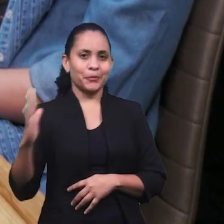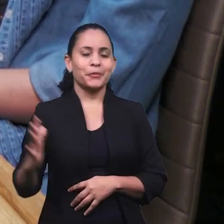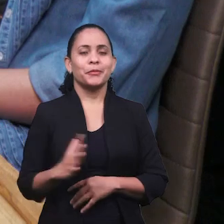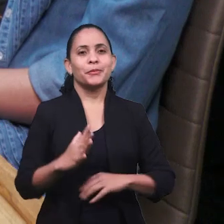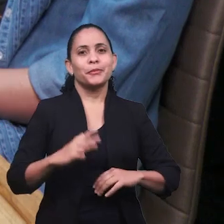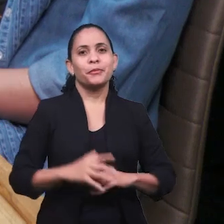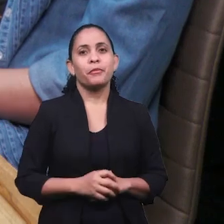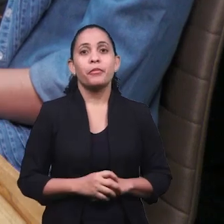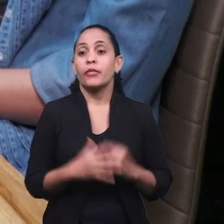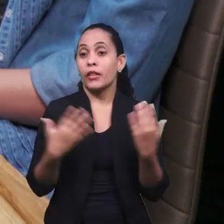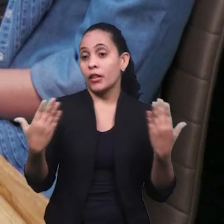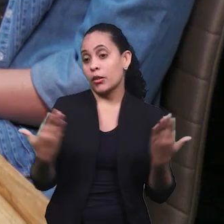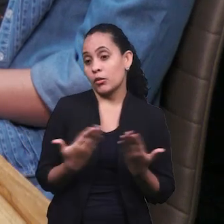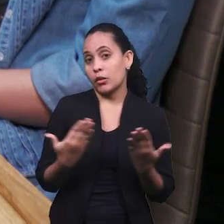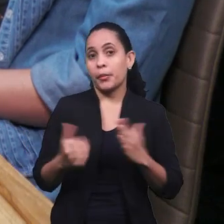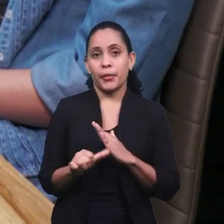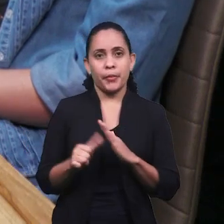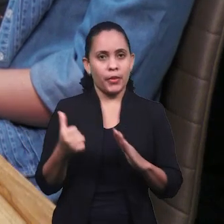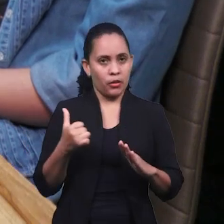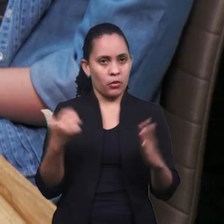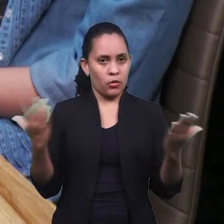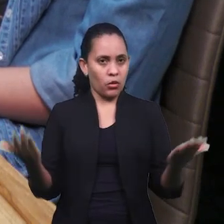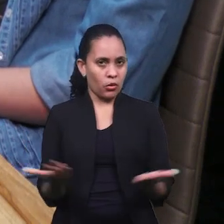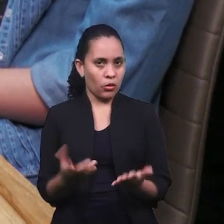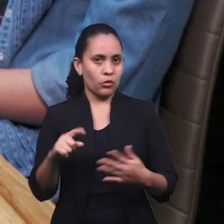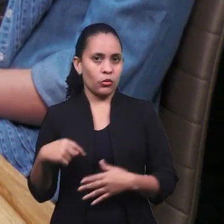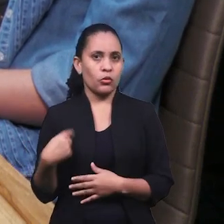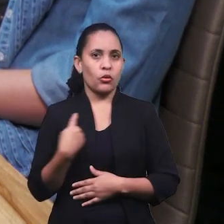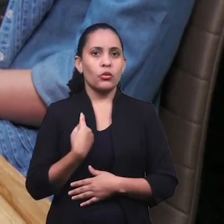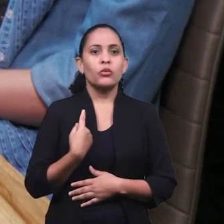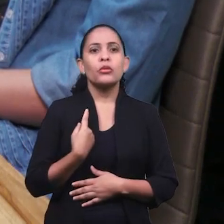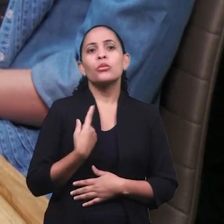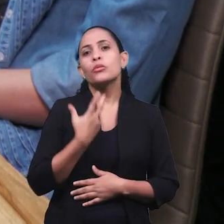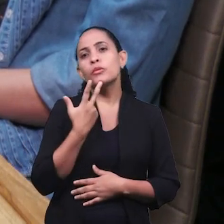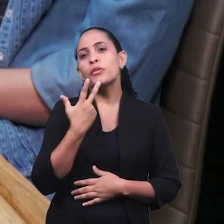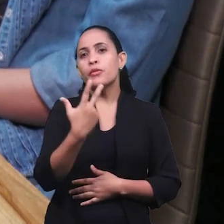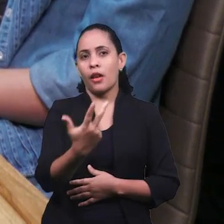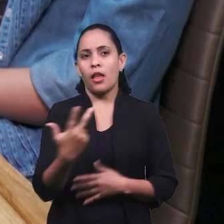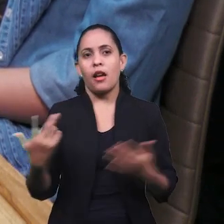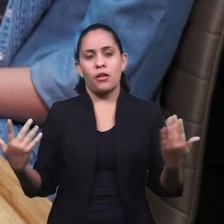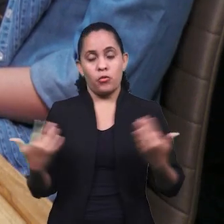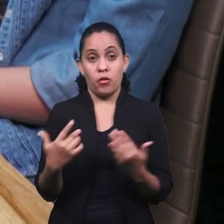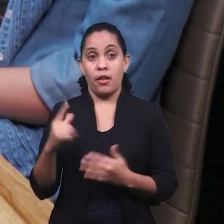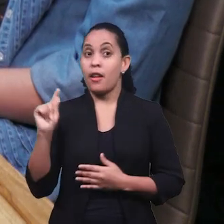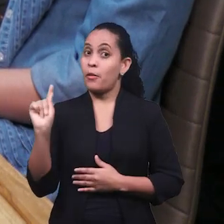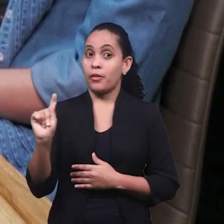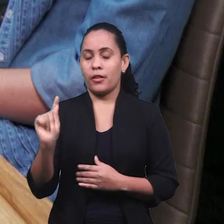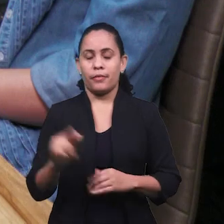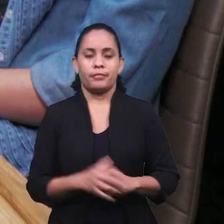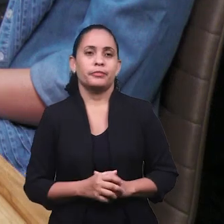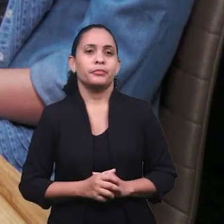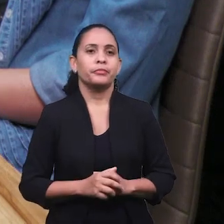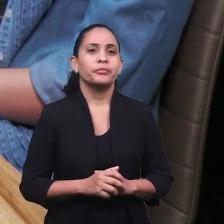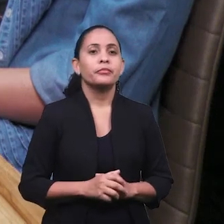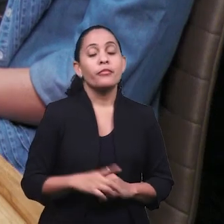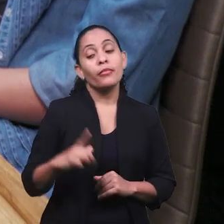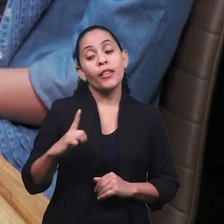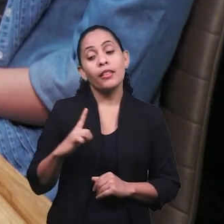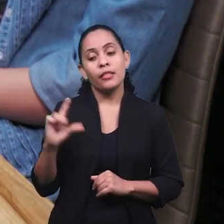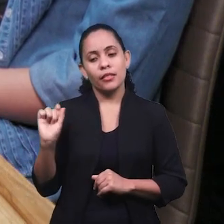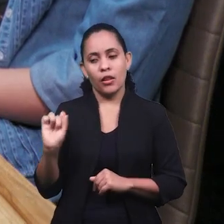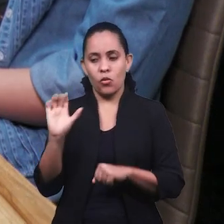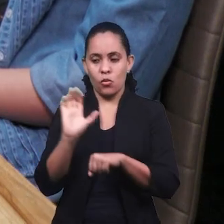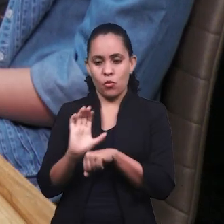E o primeiro ponto aqui que nós gostaríamos de abordar é o seguinte: existem